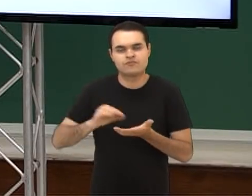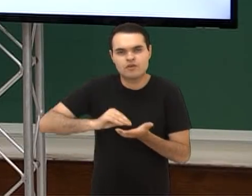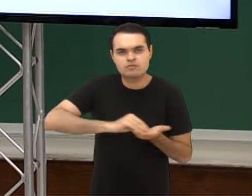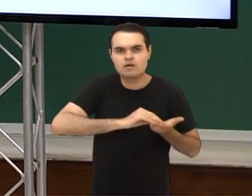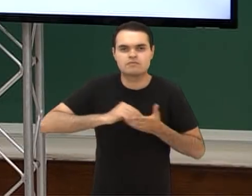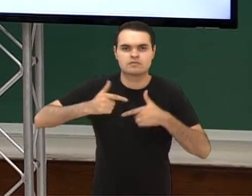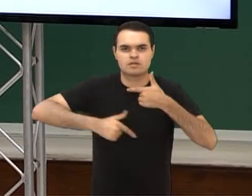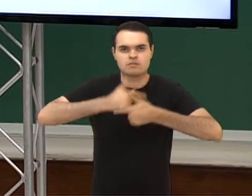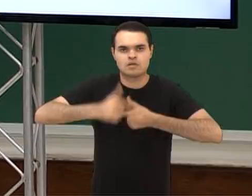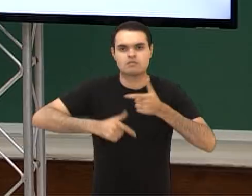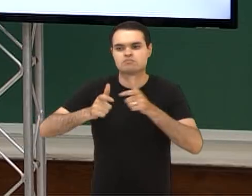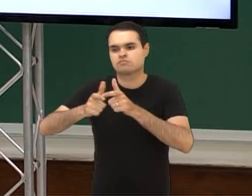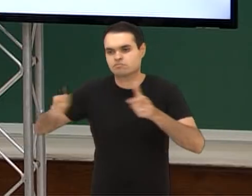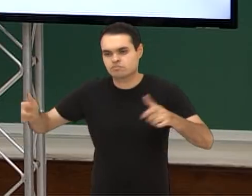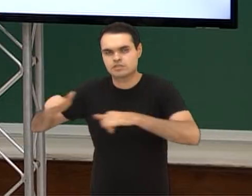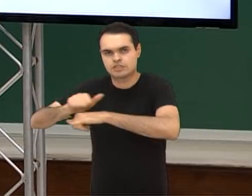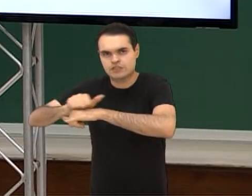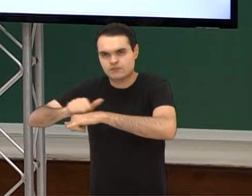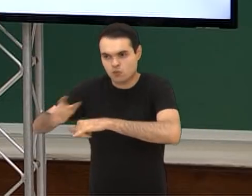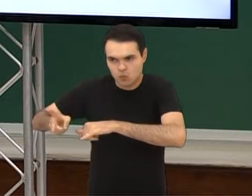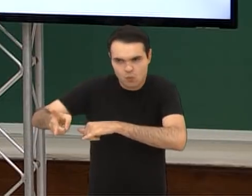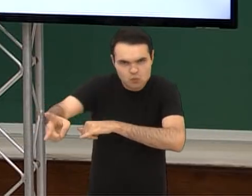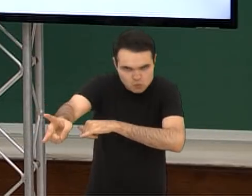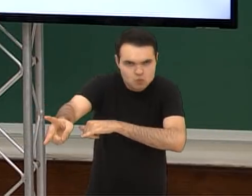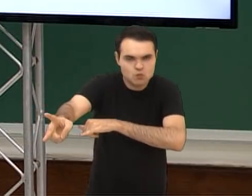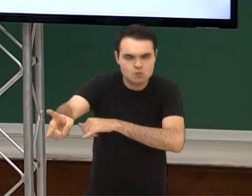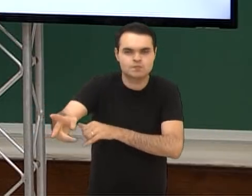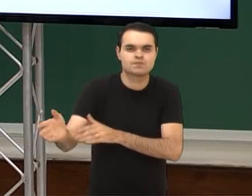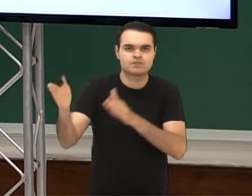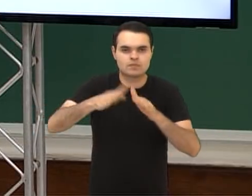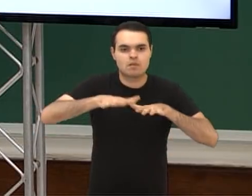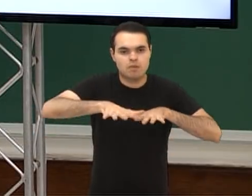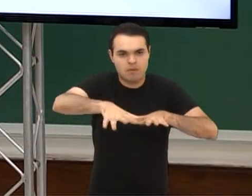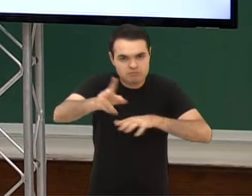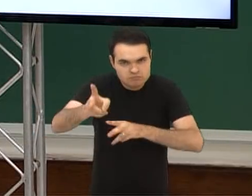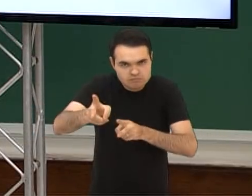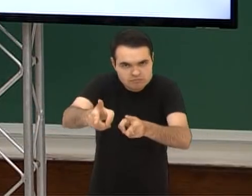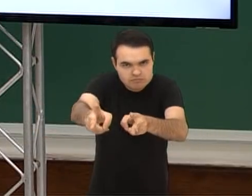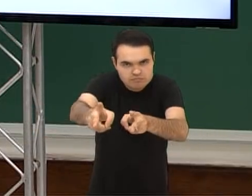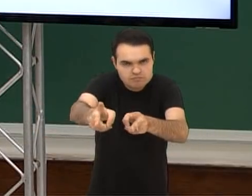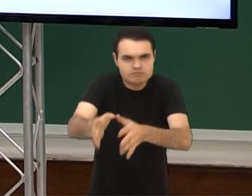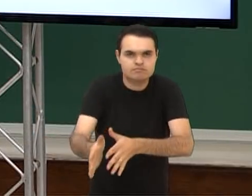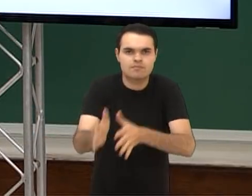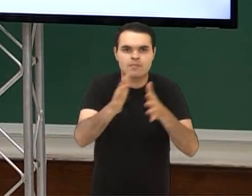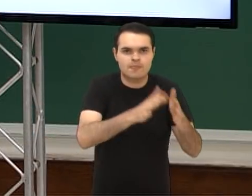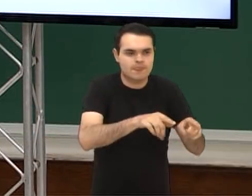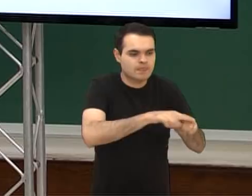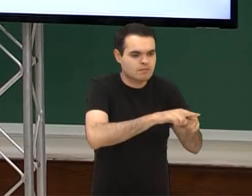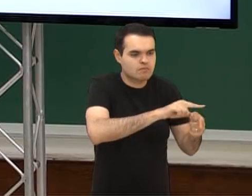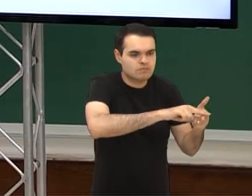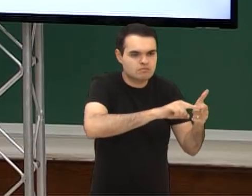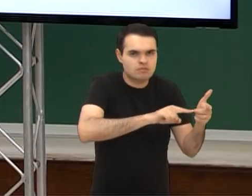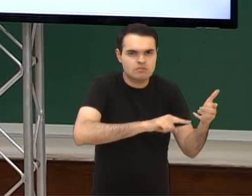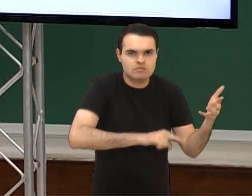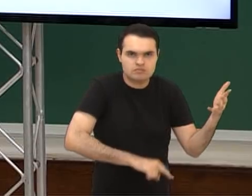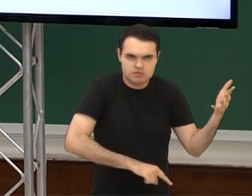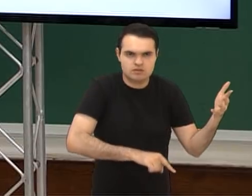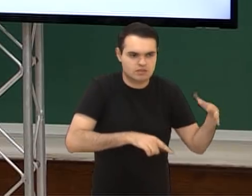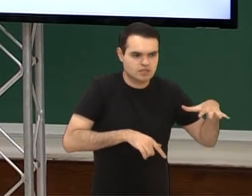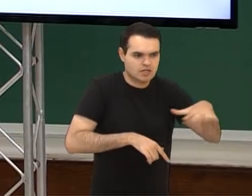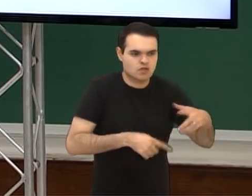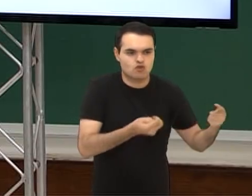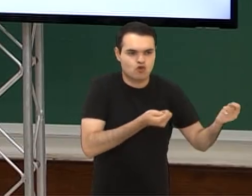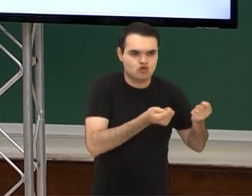problemas acontecendo. A Lava Jato continuava acontecendo, manifestações de rua continuavam acontecendo e esses problemas na ordem